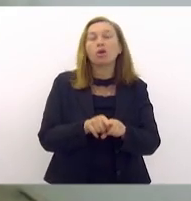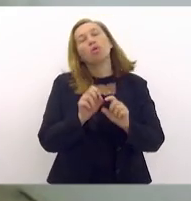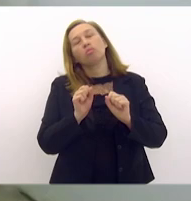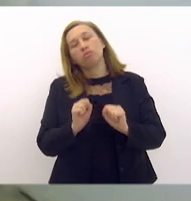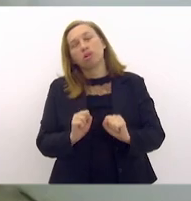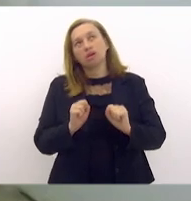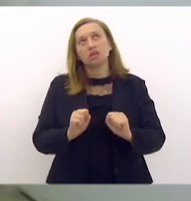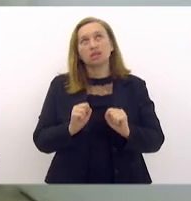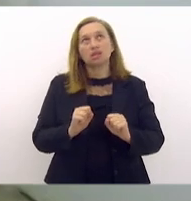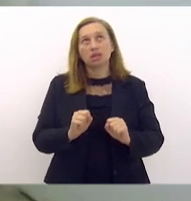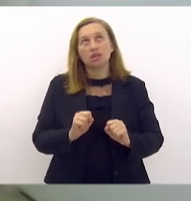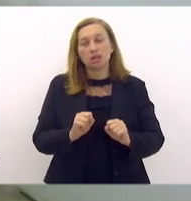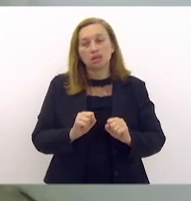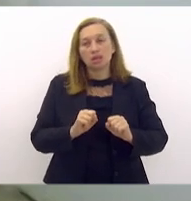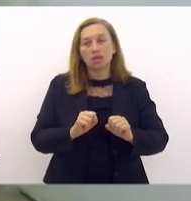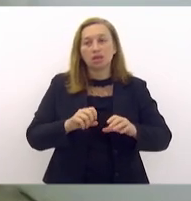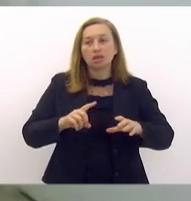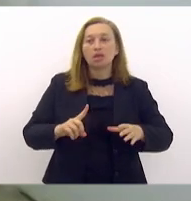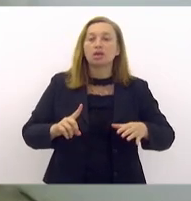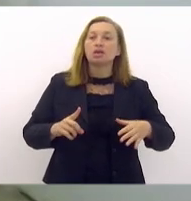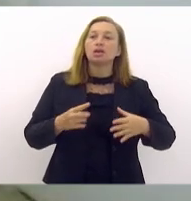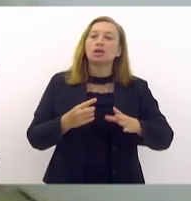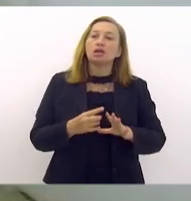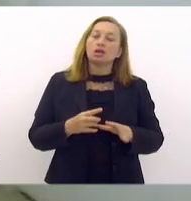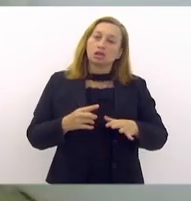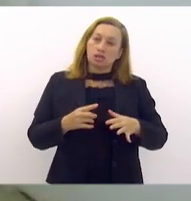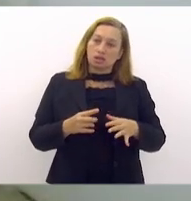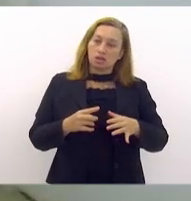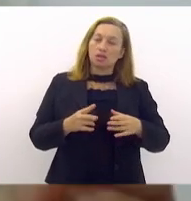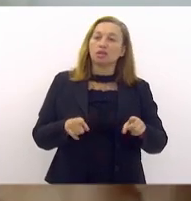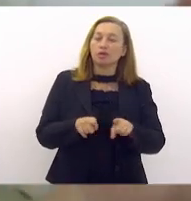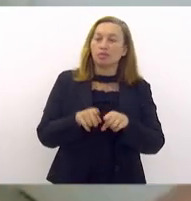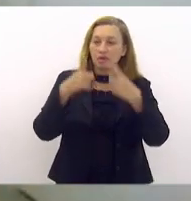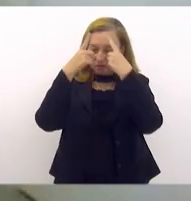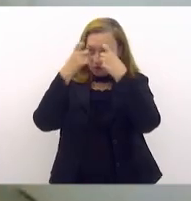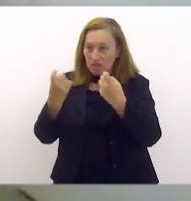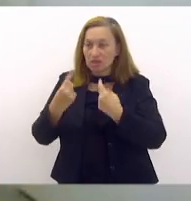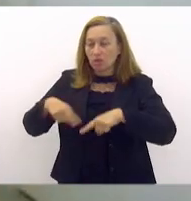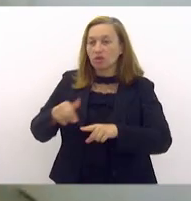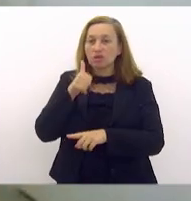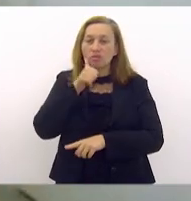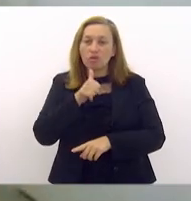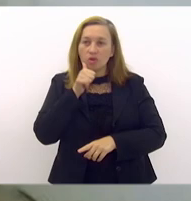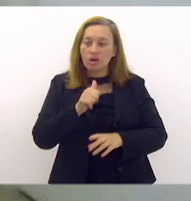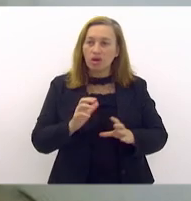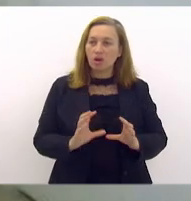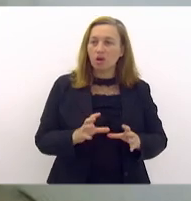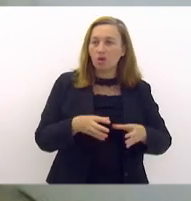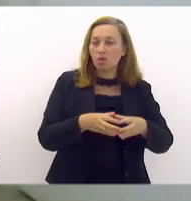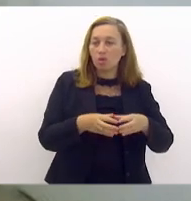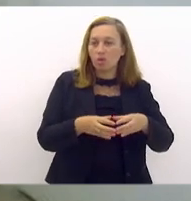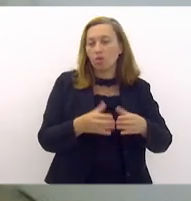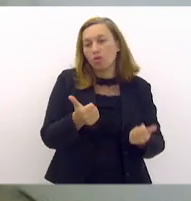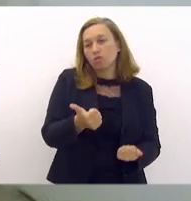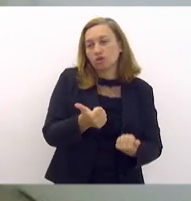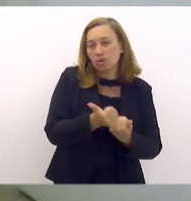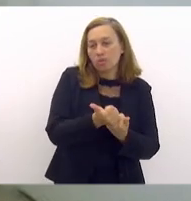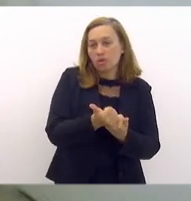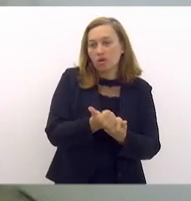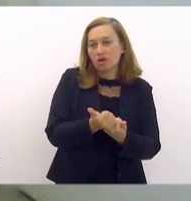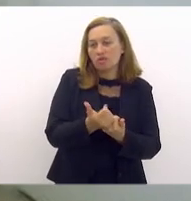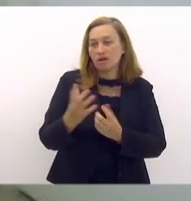pode ser aplicado para essa questão da violência contra a mulher. Quer dizer, a rede que vai receber ali aquela mulher num